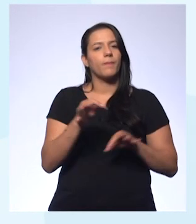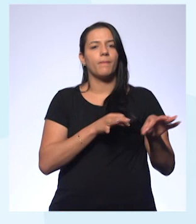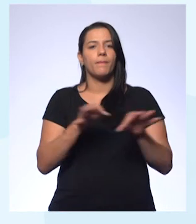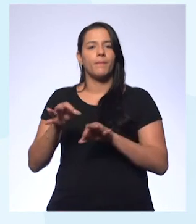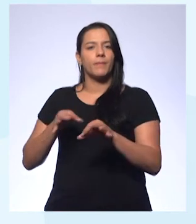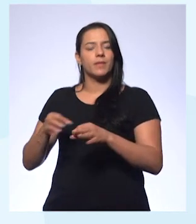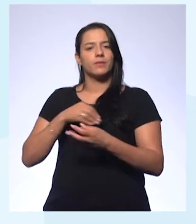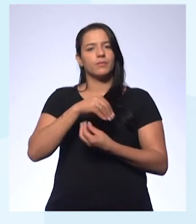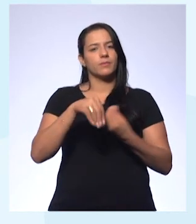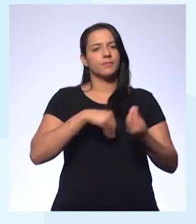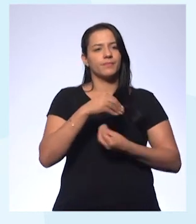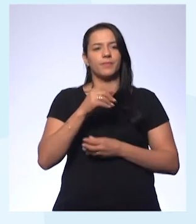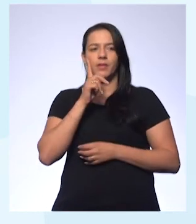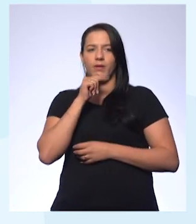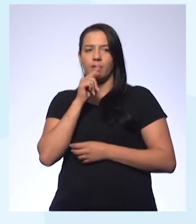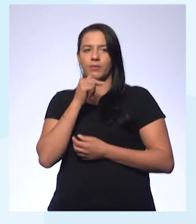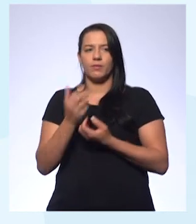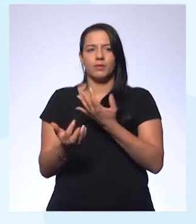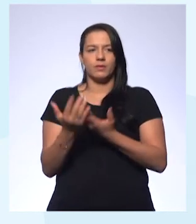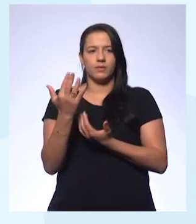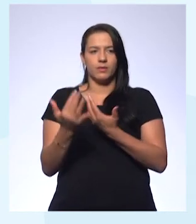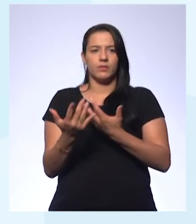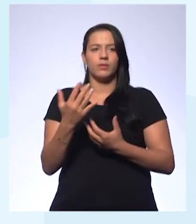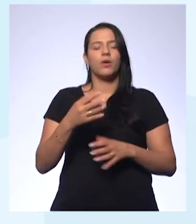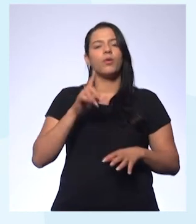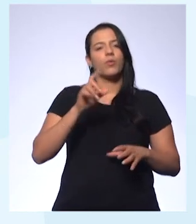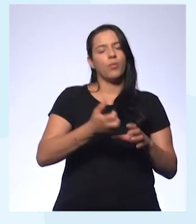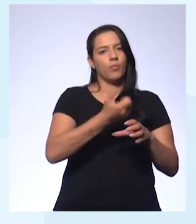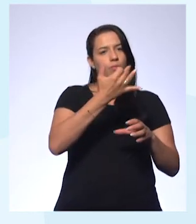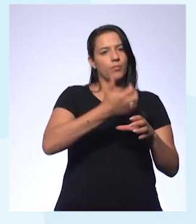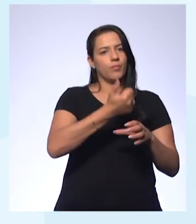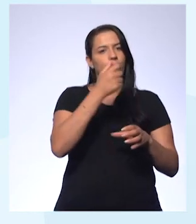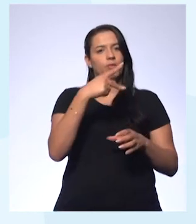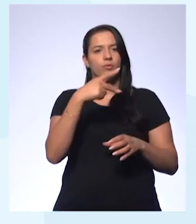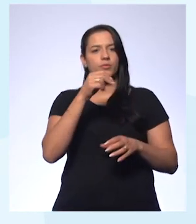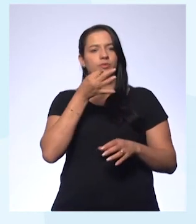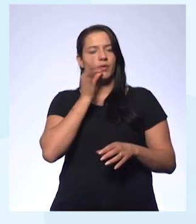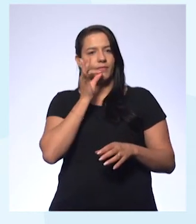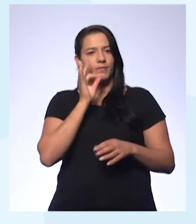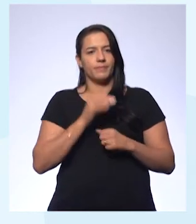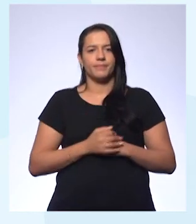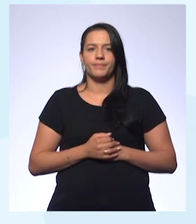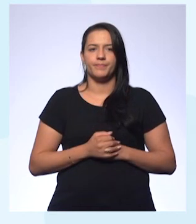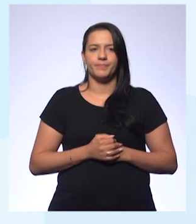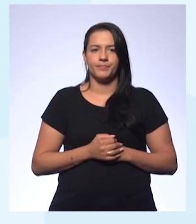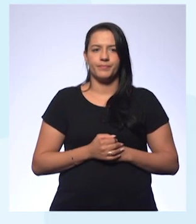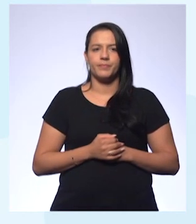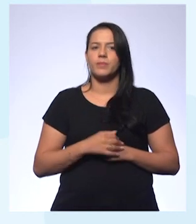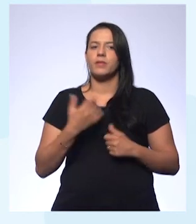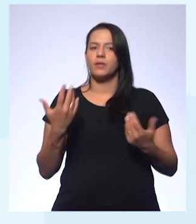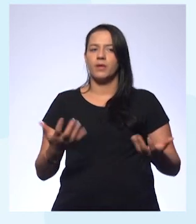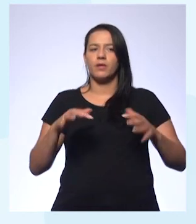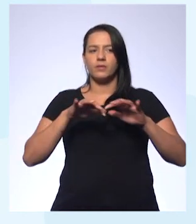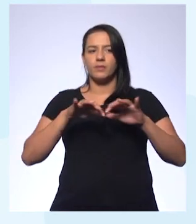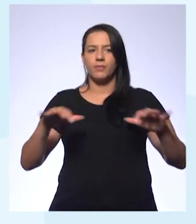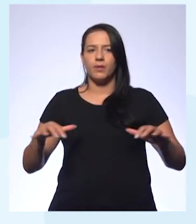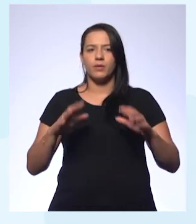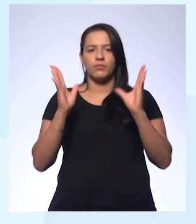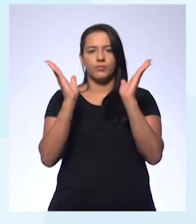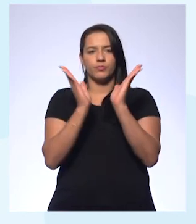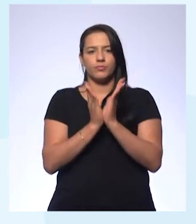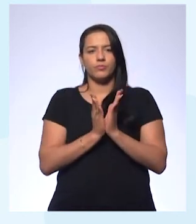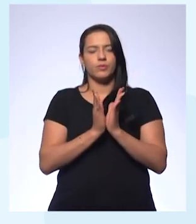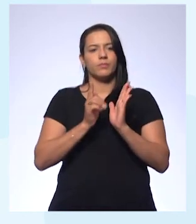de uma mistura de água quente com um pó de café, no caso, né? E é separado por quem? Pelo